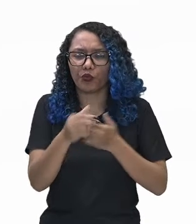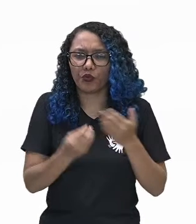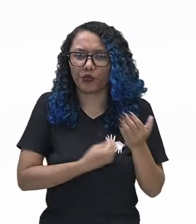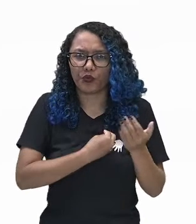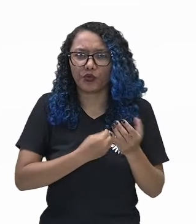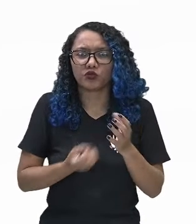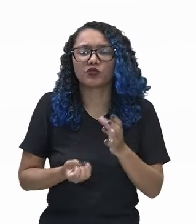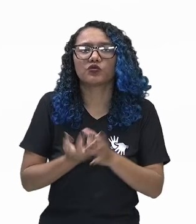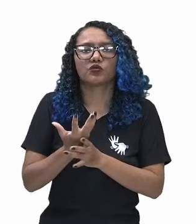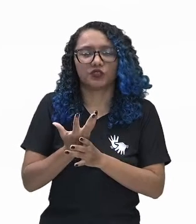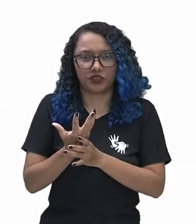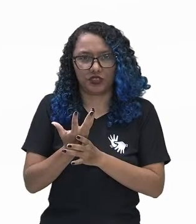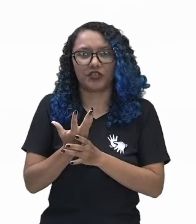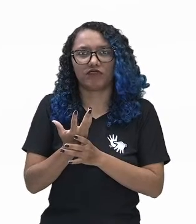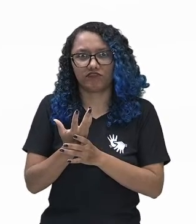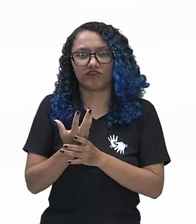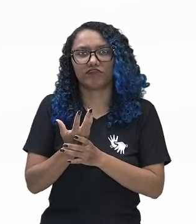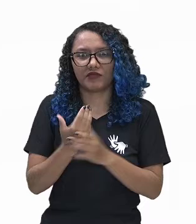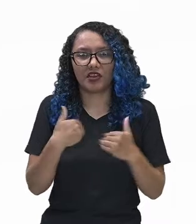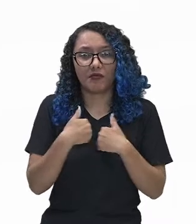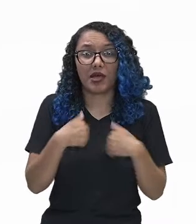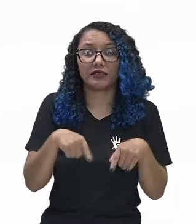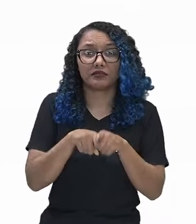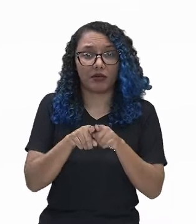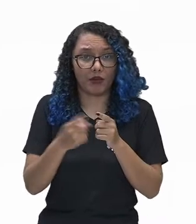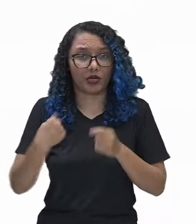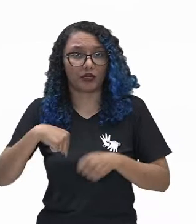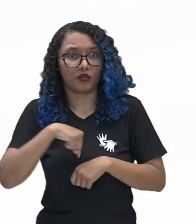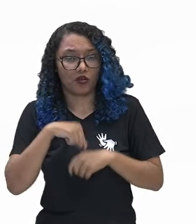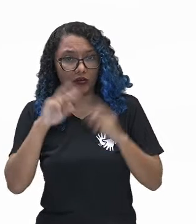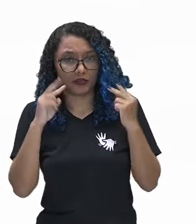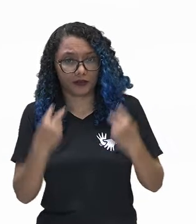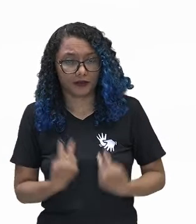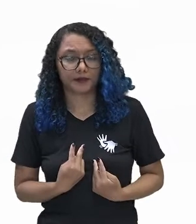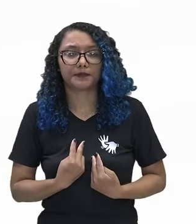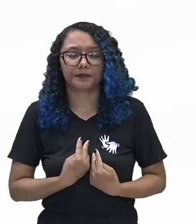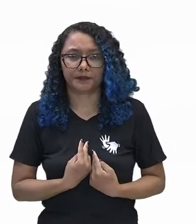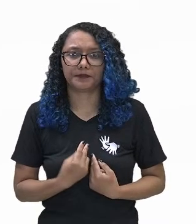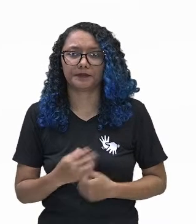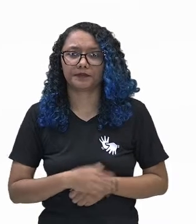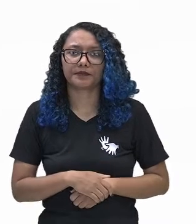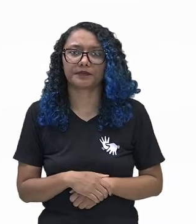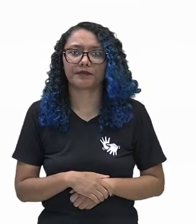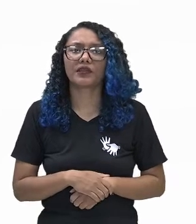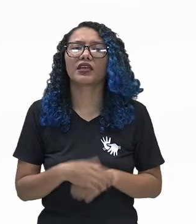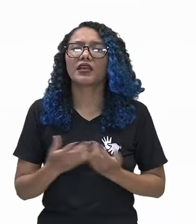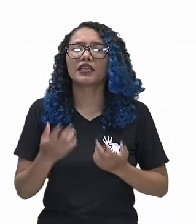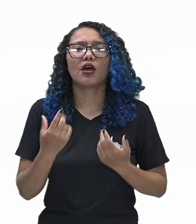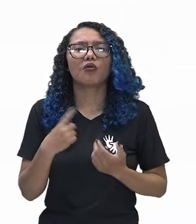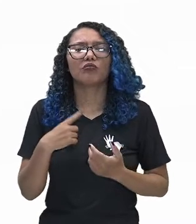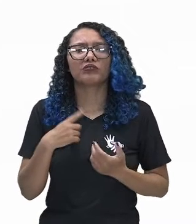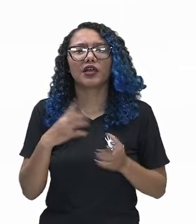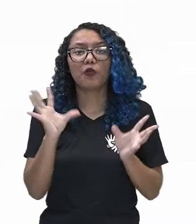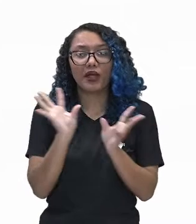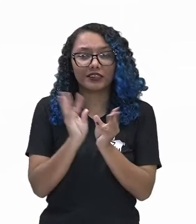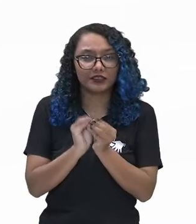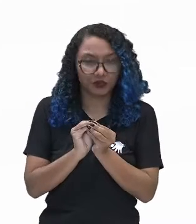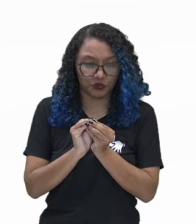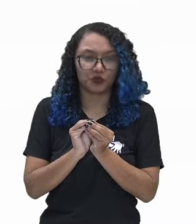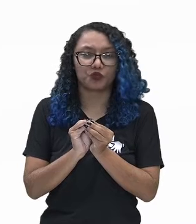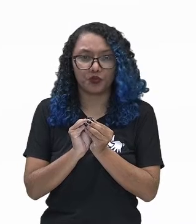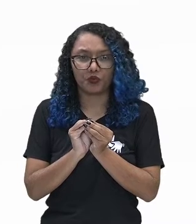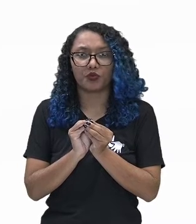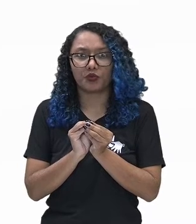espécie também. E aí, nós temos todas as mudanças que o nosso planeta já sofreu, tá bom? Então, uma escala de